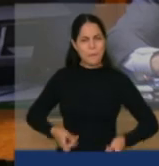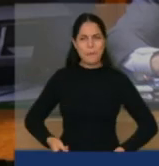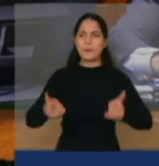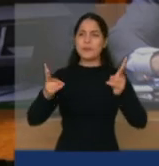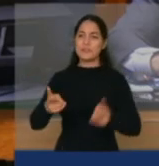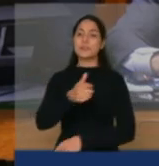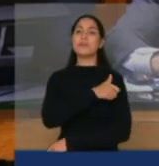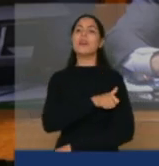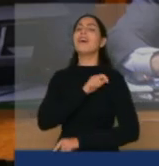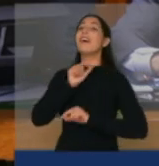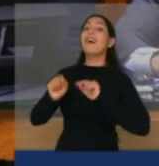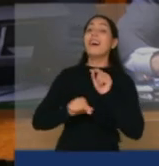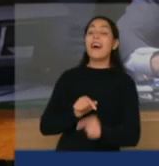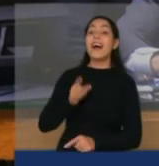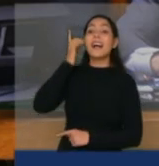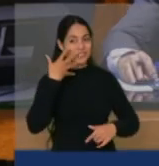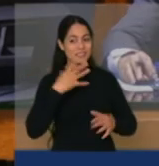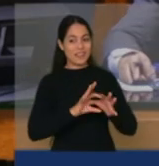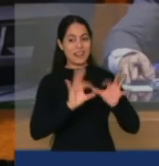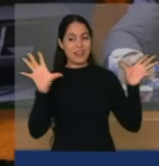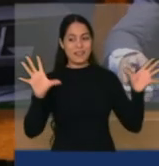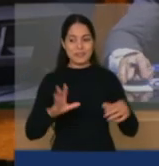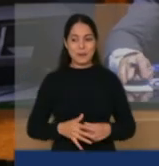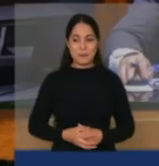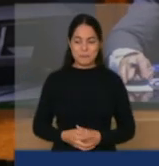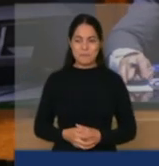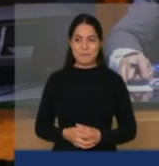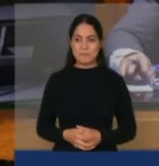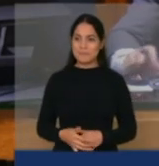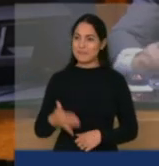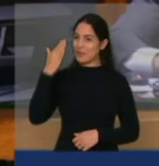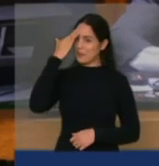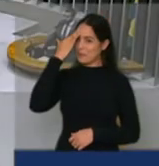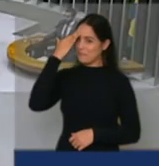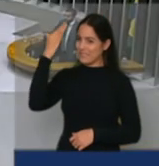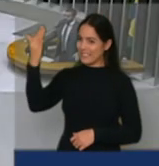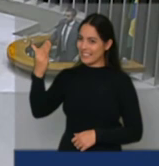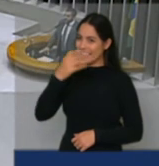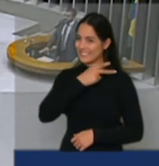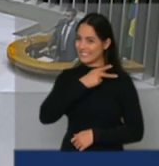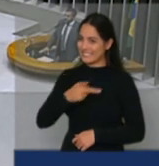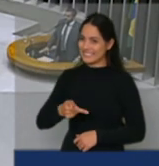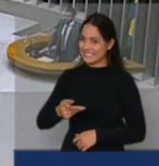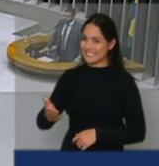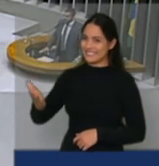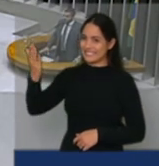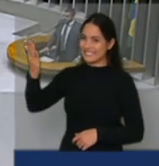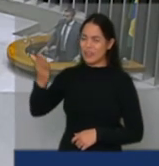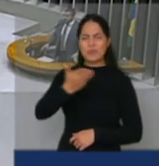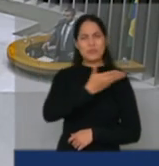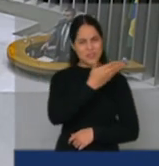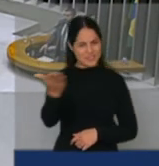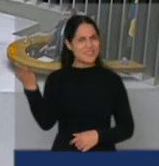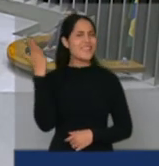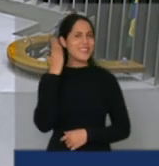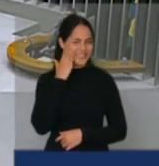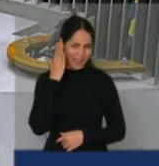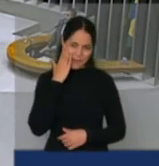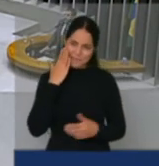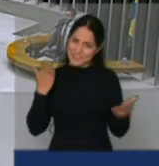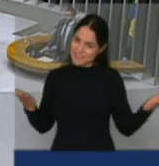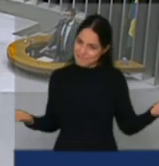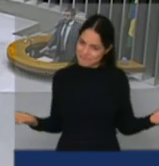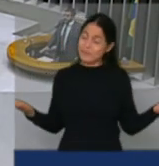o deputado Carlos Jordy obrigado senhor presidente bom como todos sabem Hoje é um dia